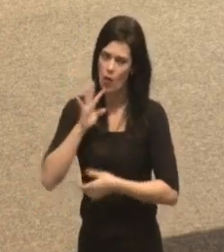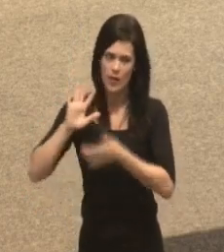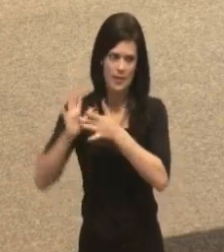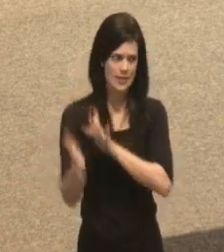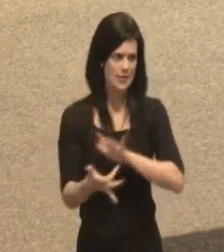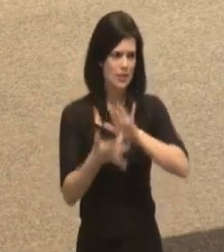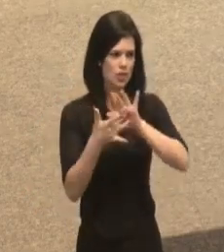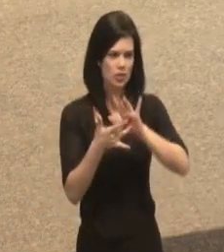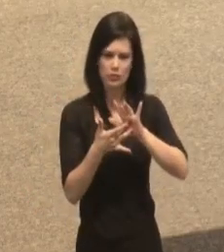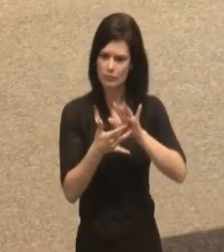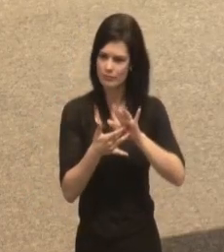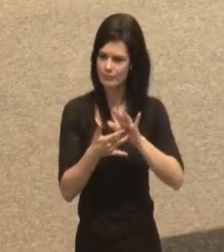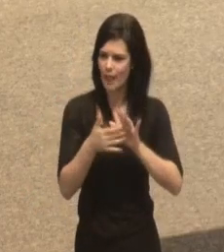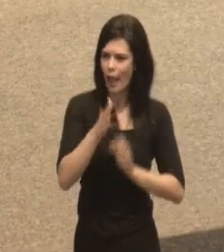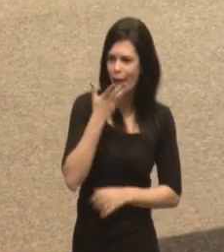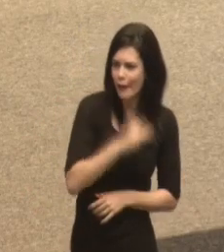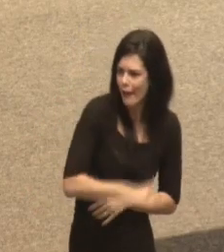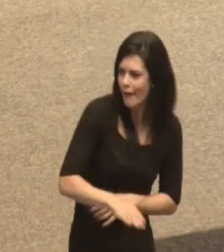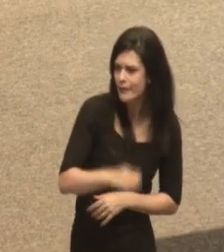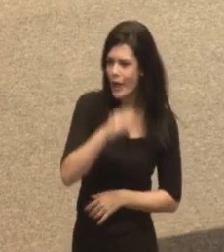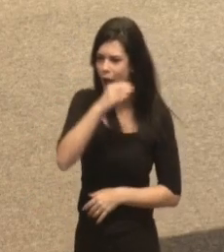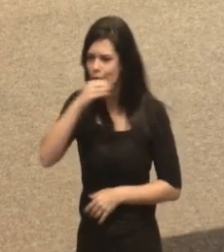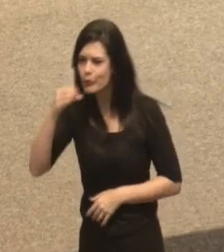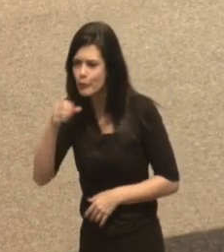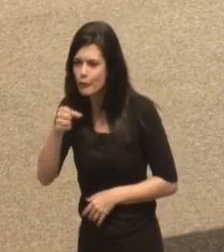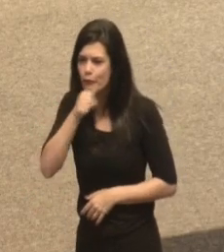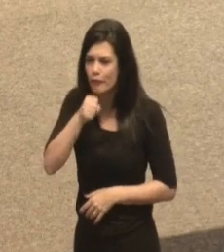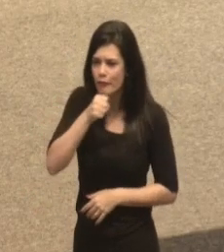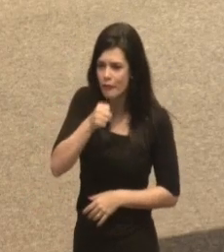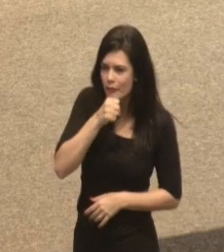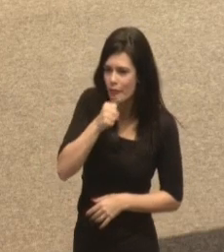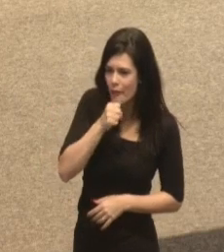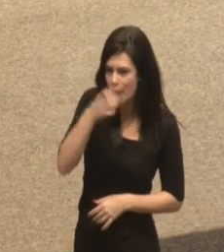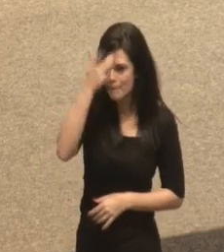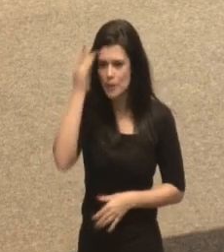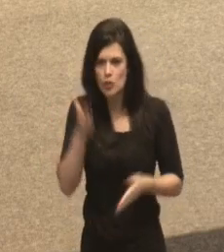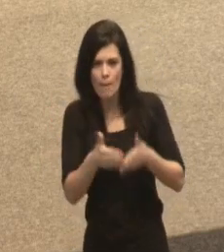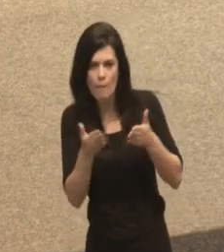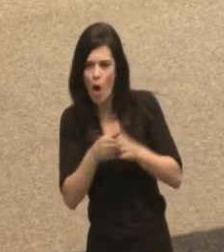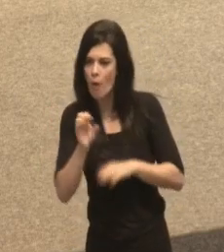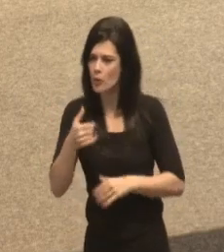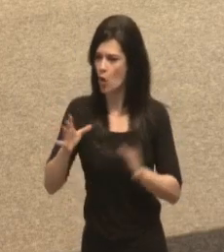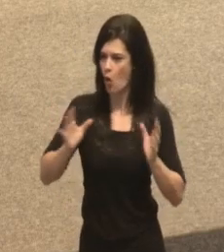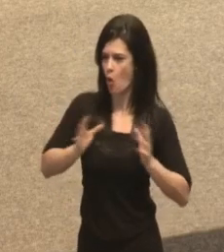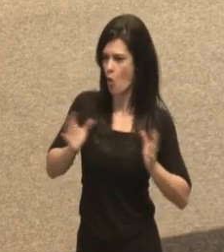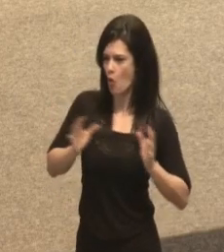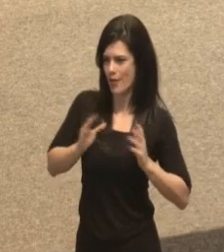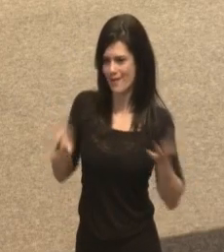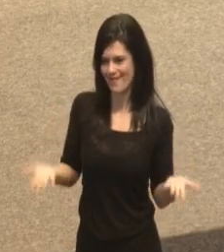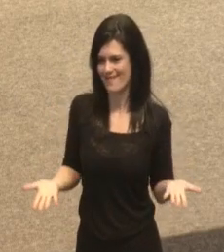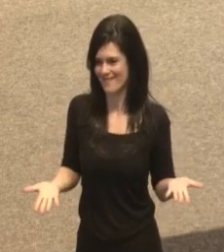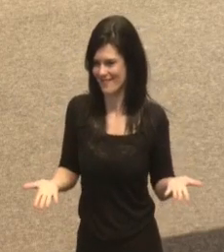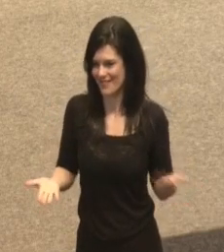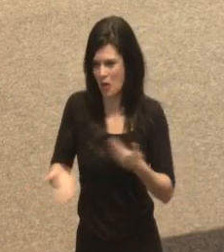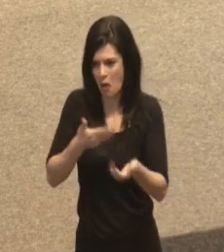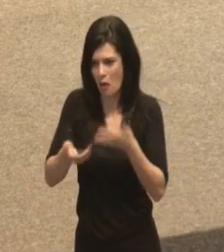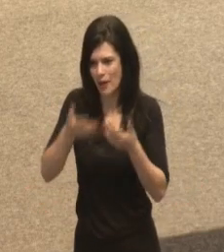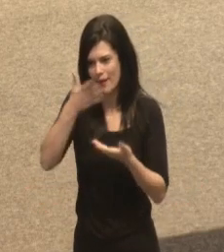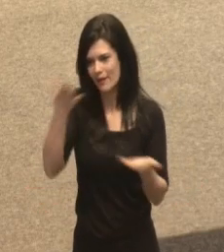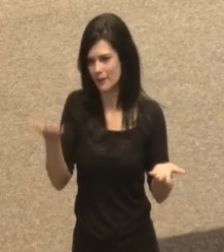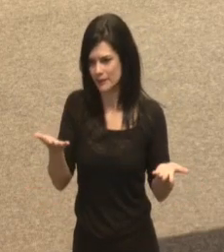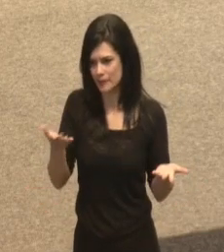adultos. Esta é a visão do Senhor Jesus, porque a igreja é dele. A igreja do Senhor Jesus não pode ter outra visão senão a